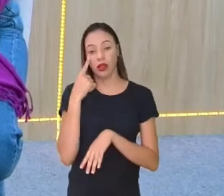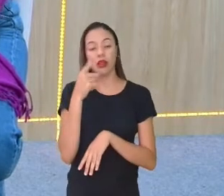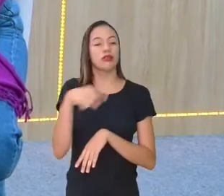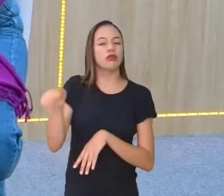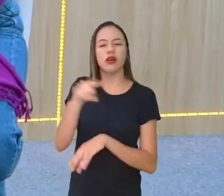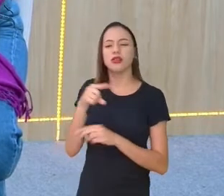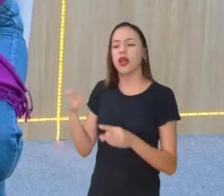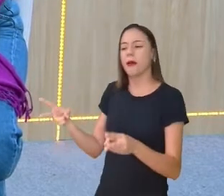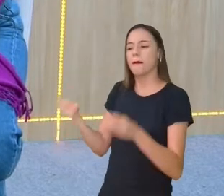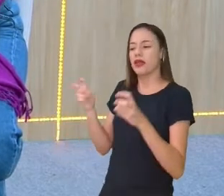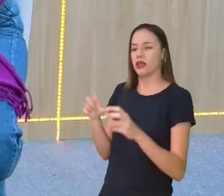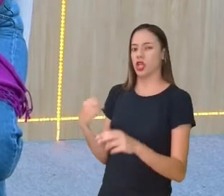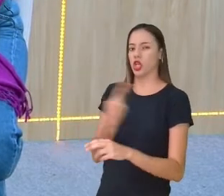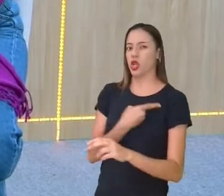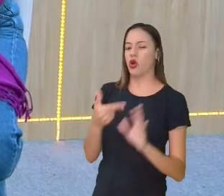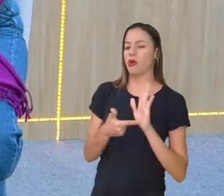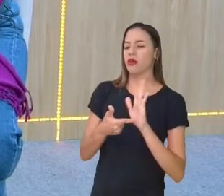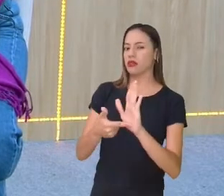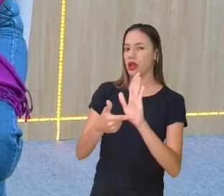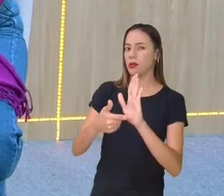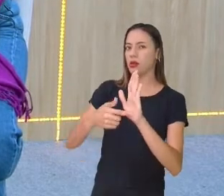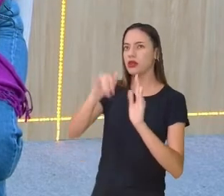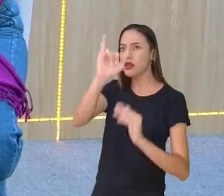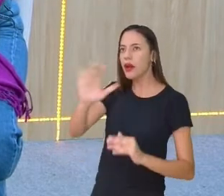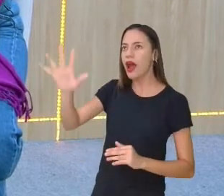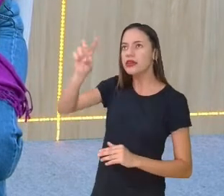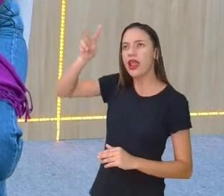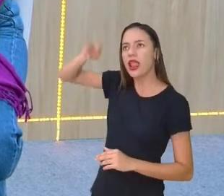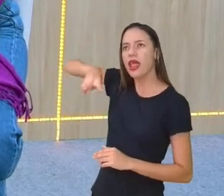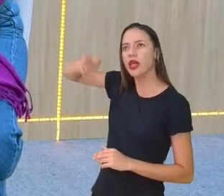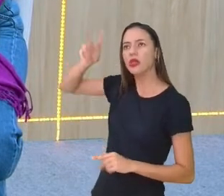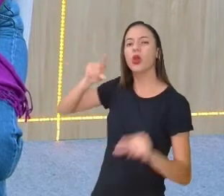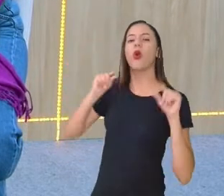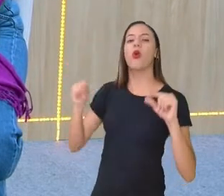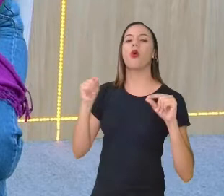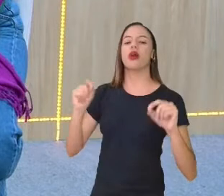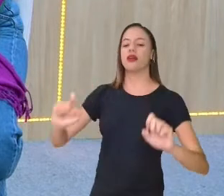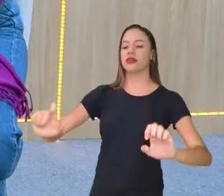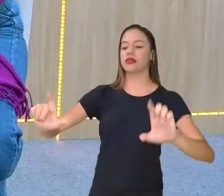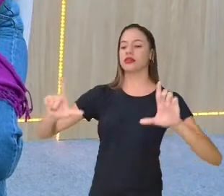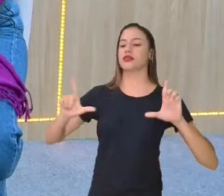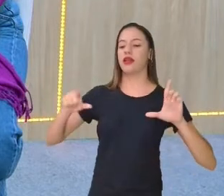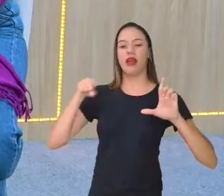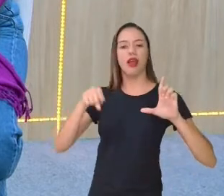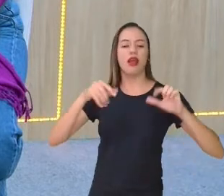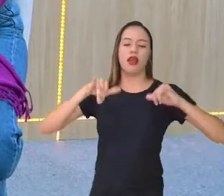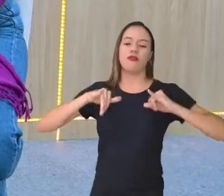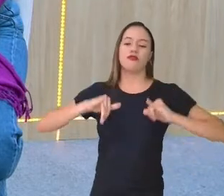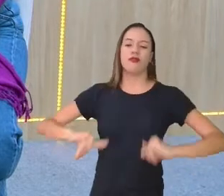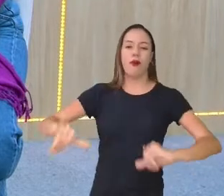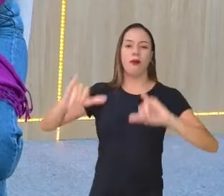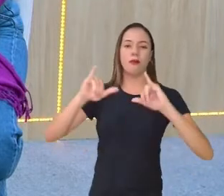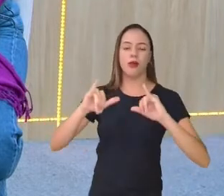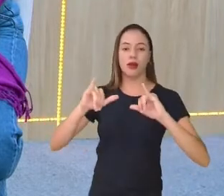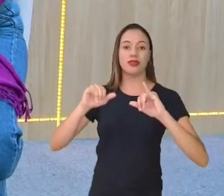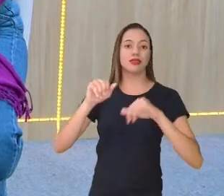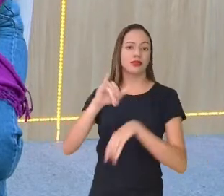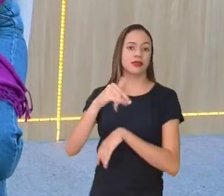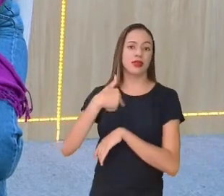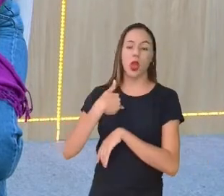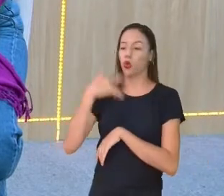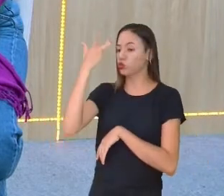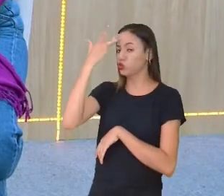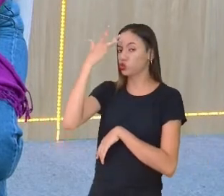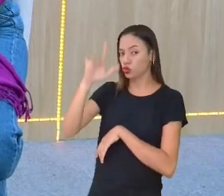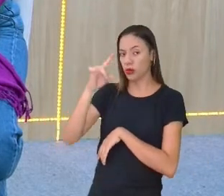que trouxemos nessa leitura é exatamente isso. O cenário informa, mesmo que eu não saiba da cena, da